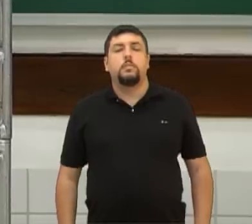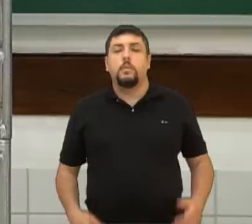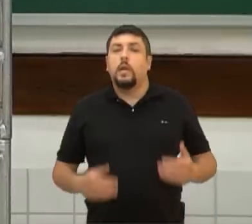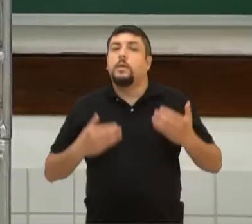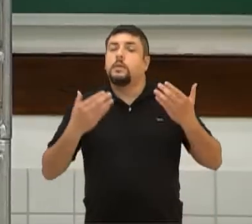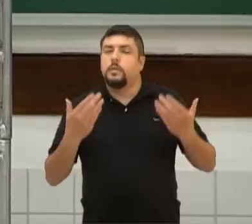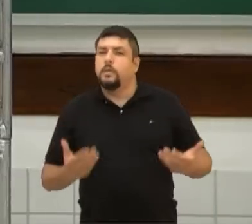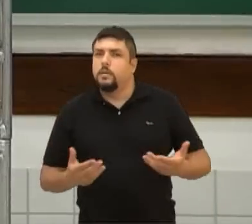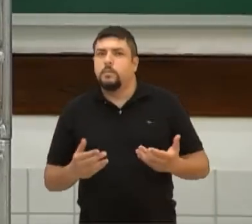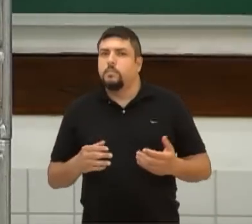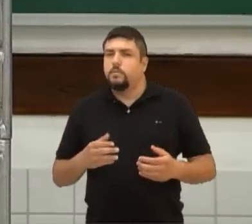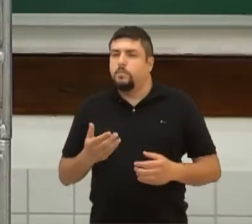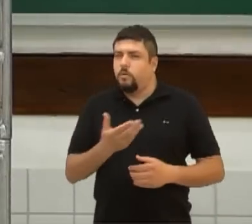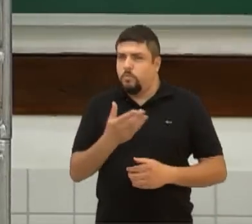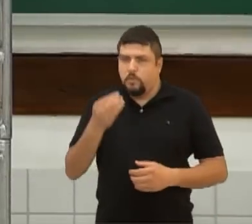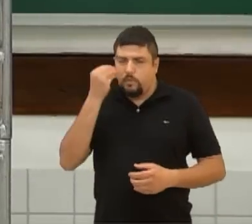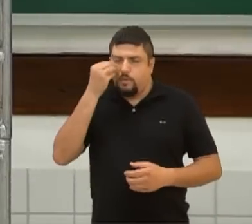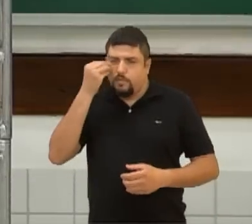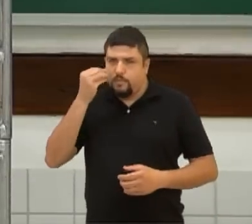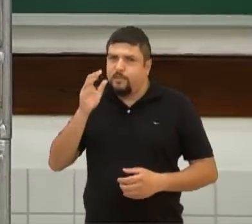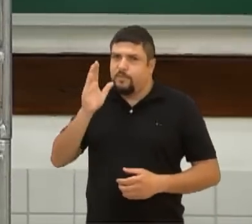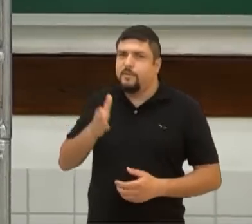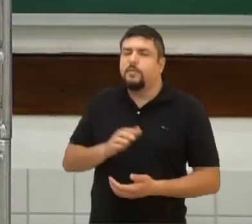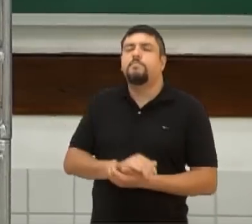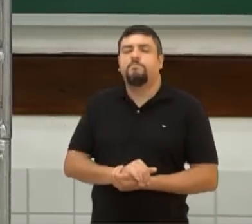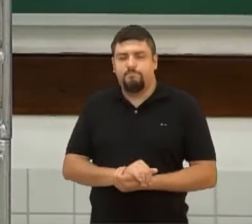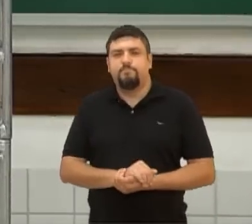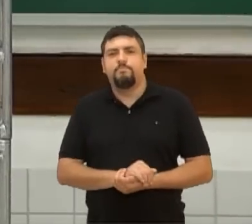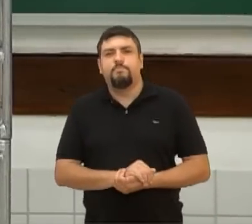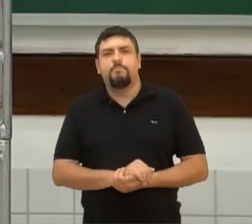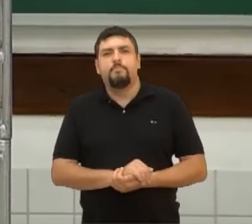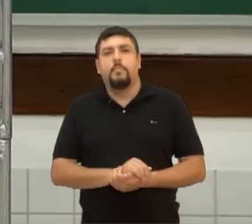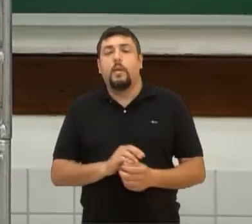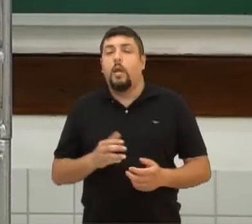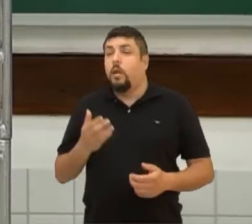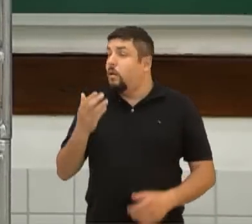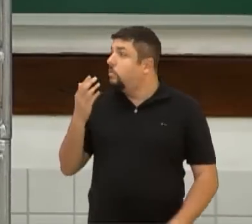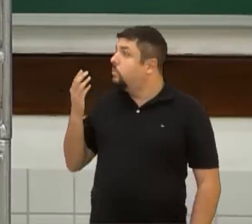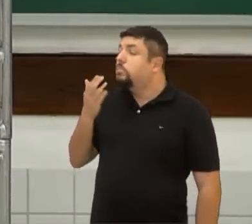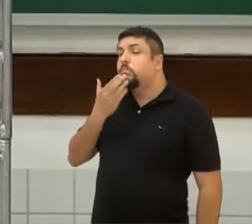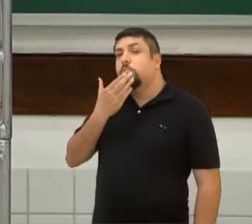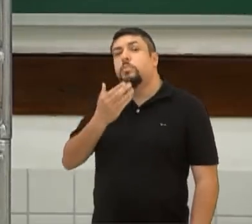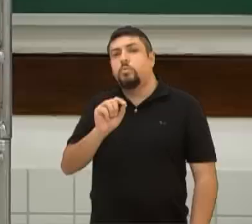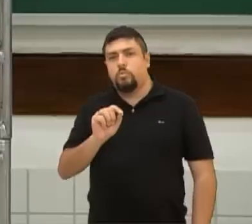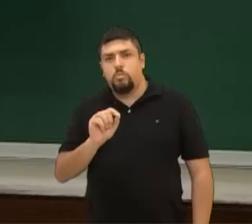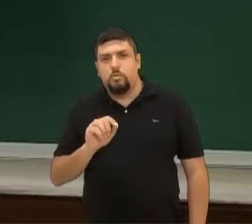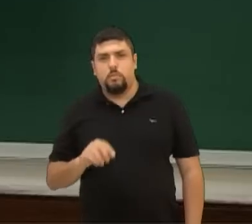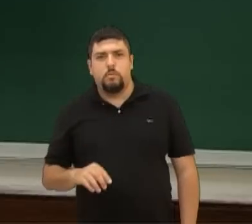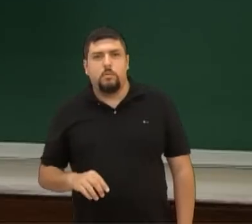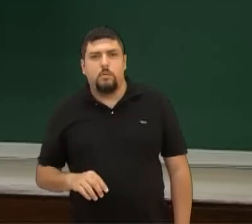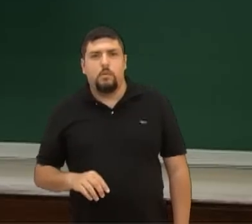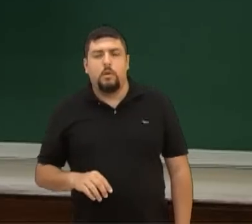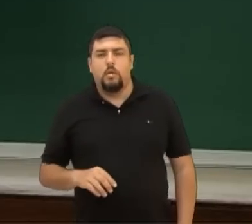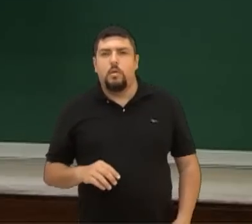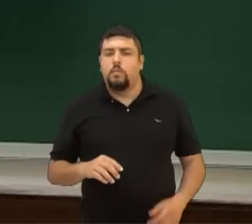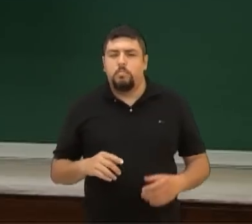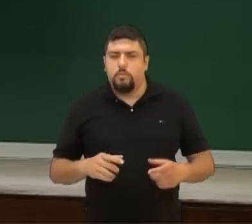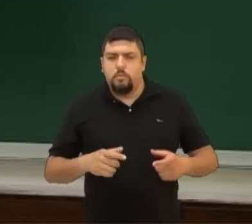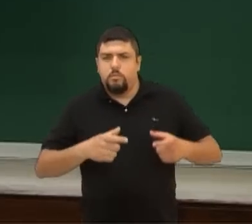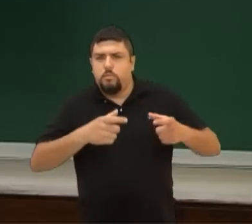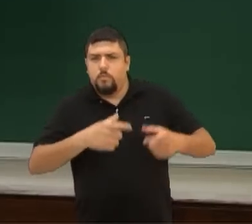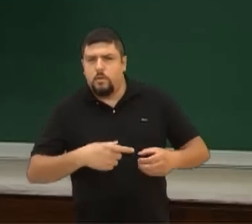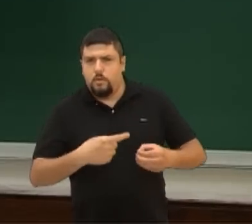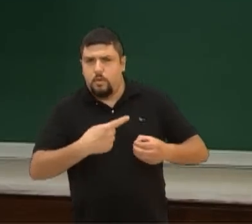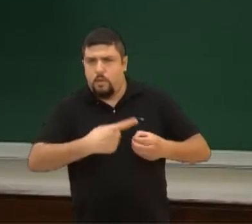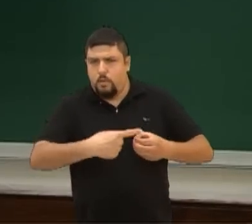Então, pessoal, tentaram fazer, né? Então, aqui a gente está pedindo o quê, né? O Instituto de Meteorologia de certa cidade